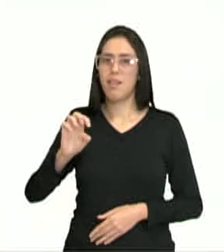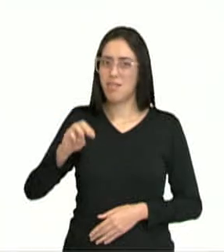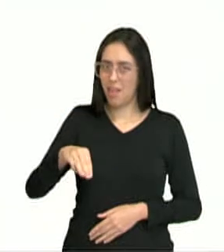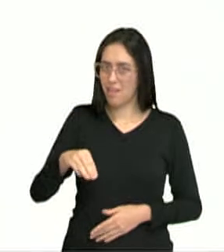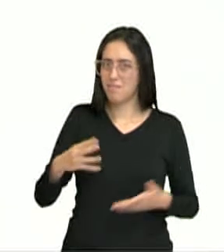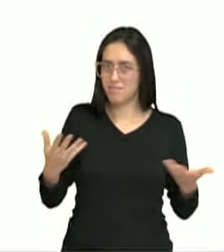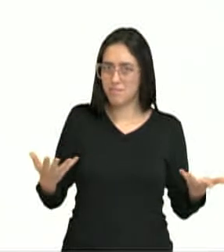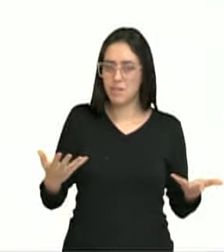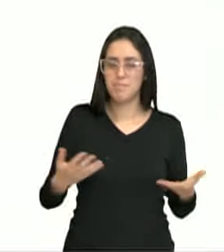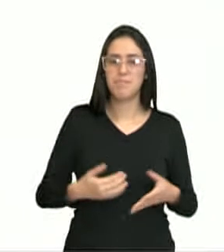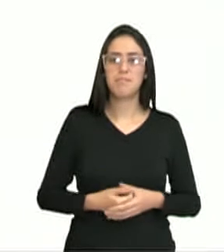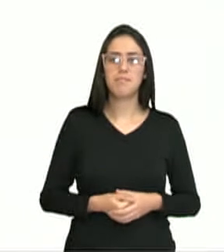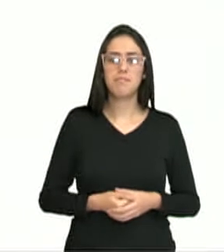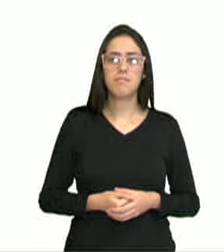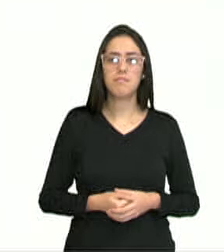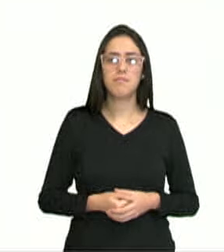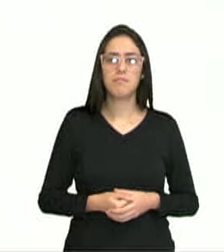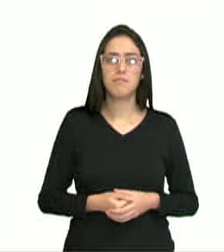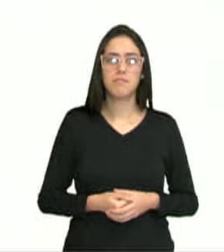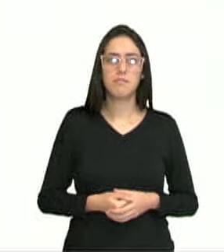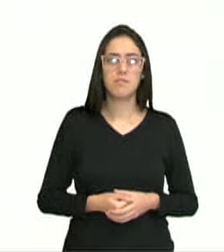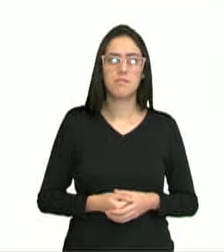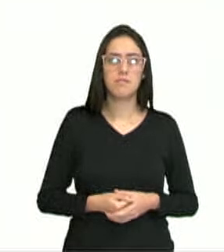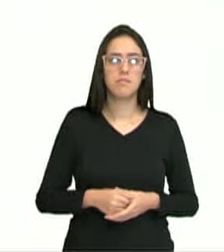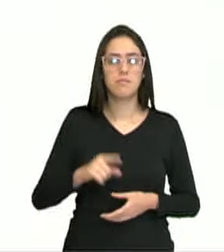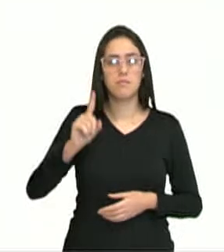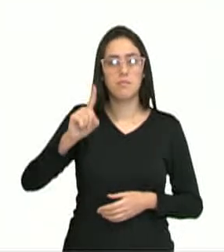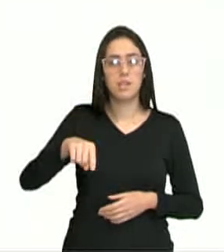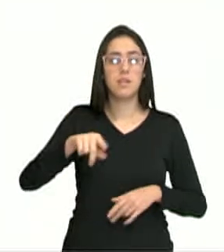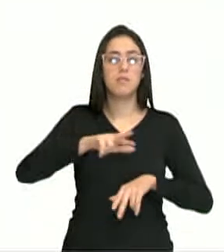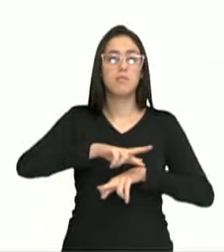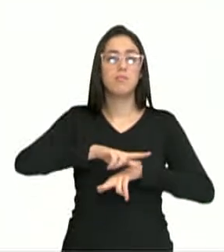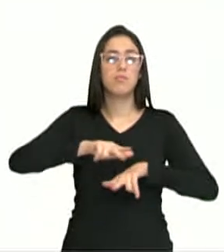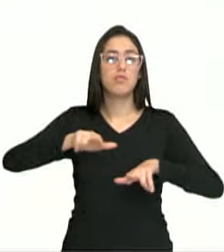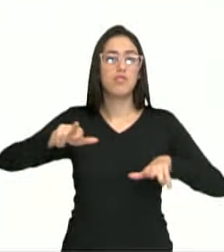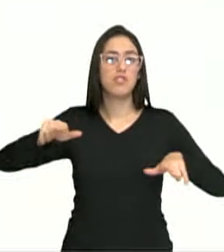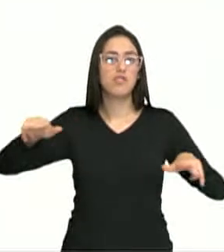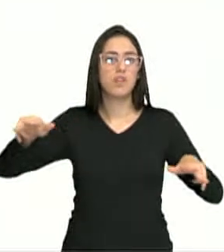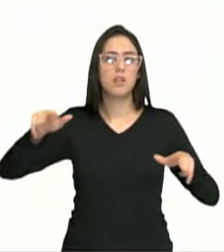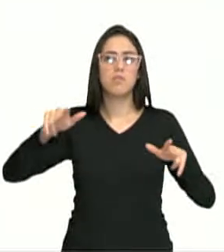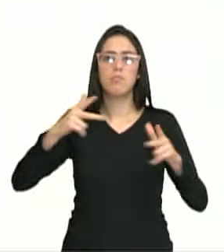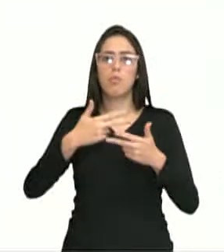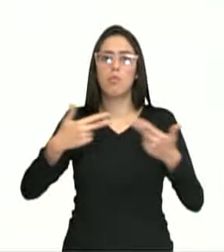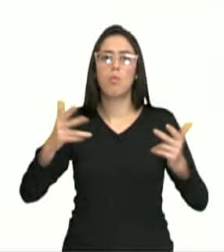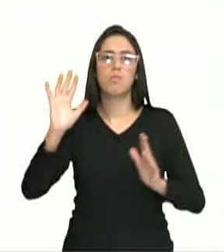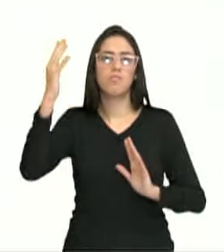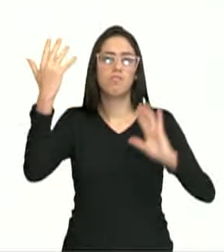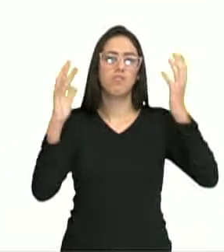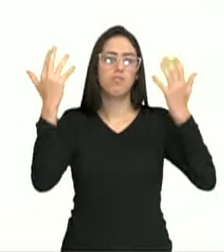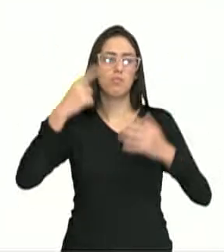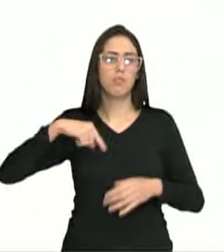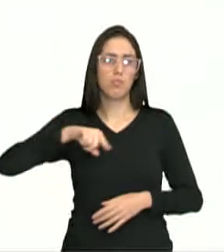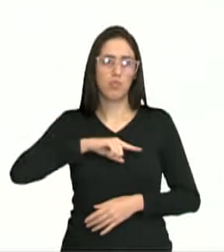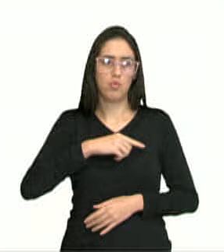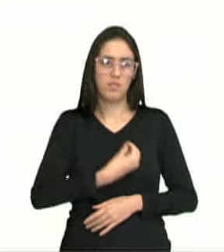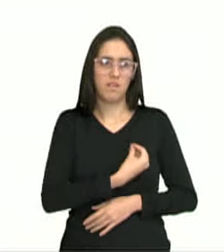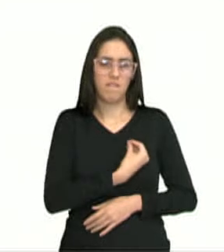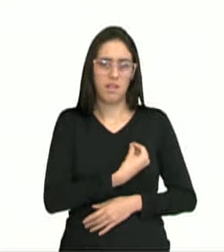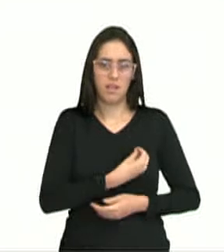tá? Diferentes elementos ou situações que estão presentes em nossa vida cotidiana. Saber,